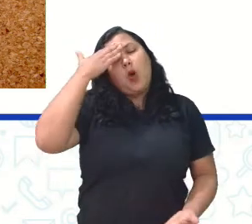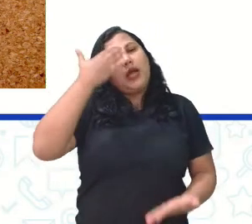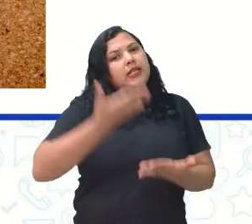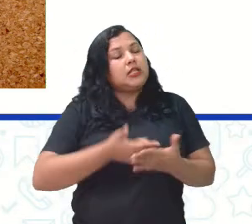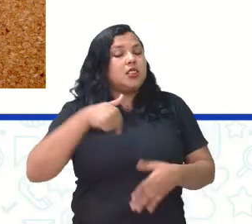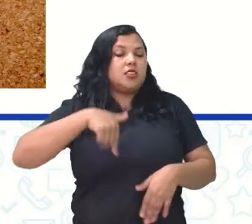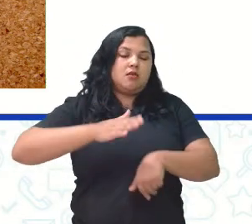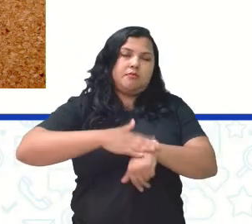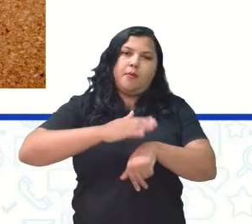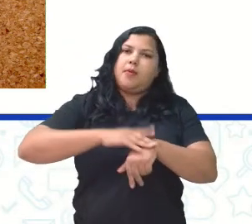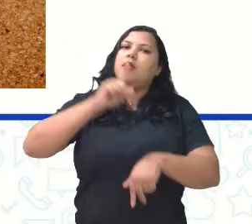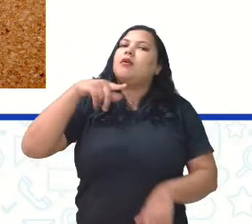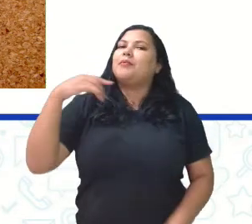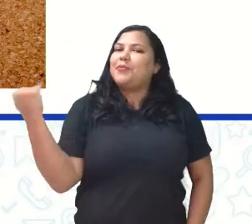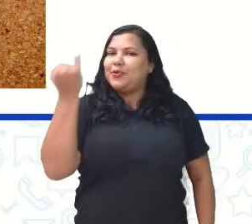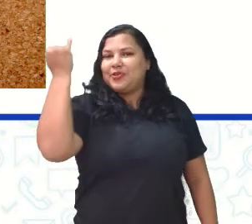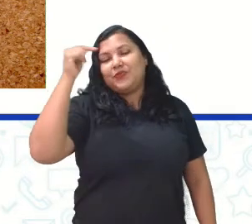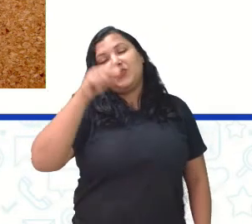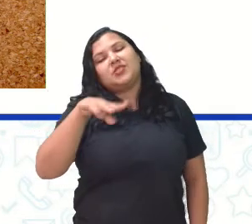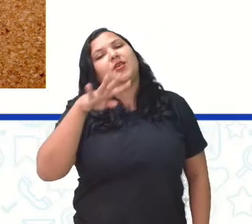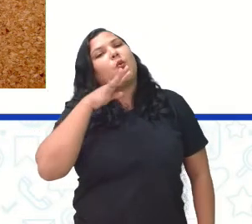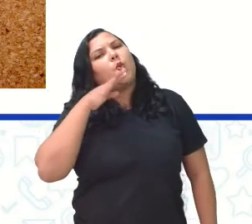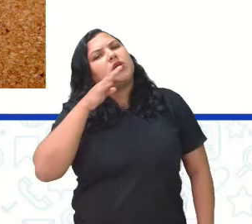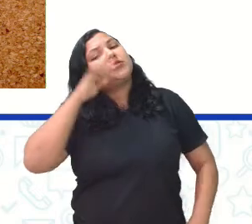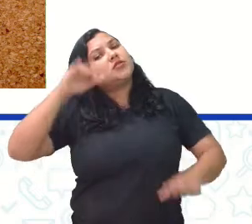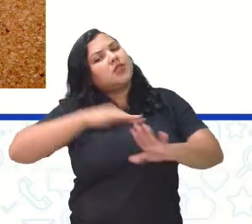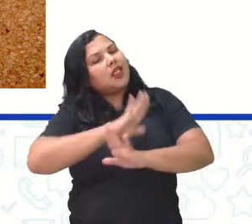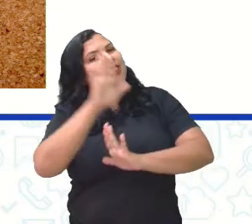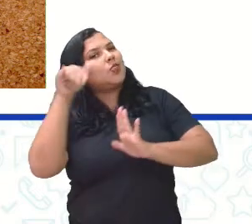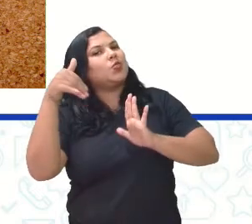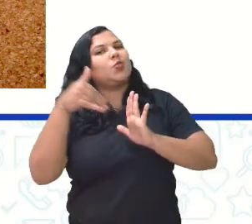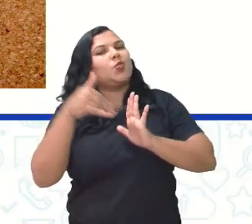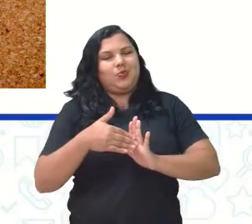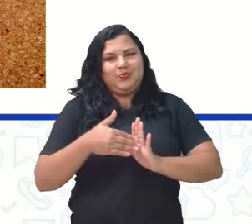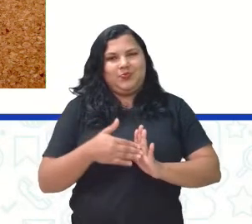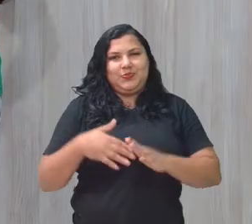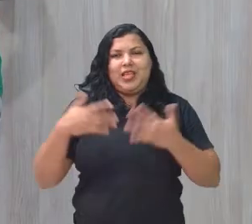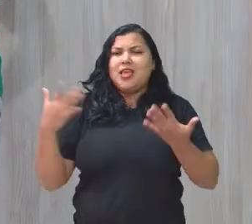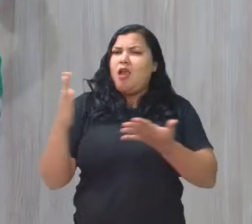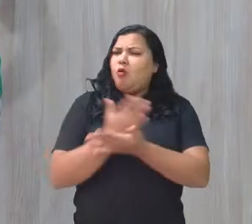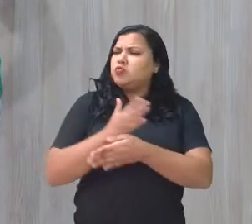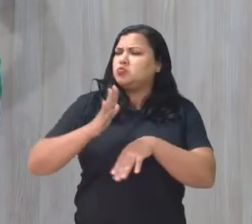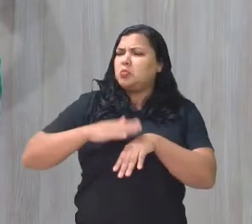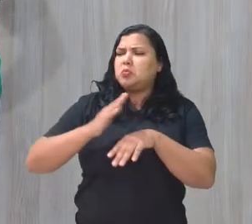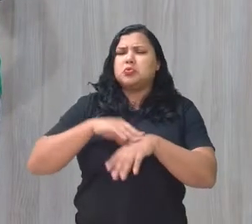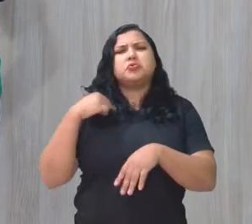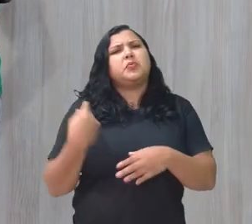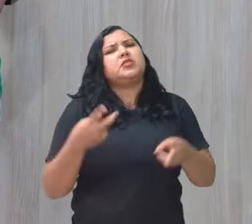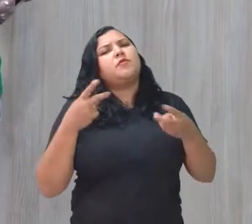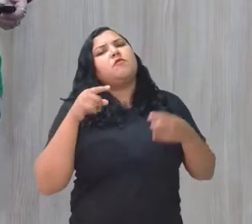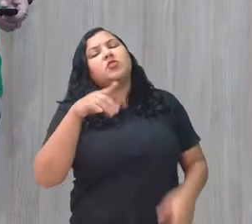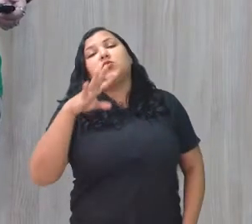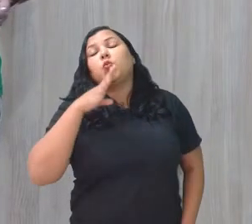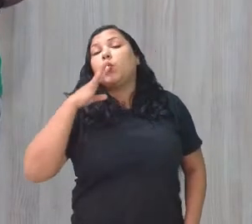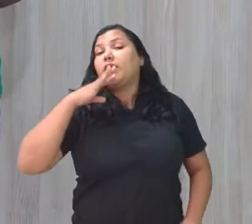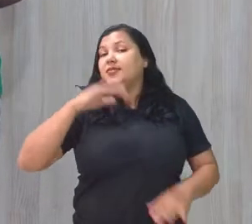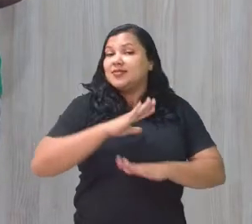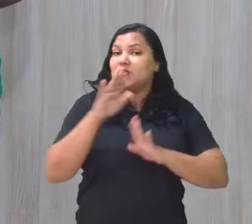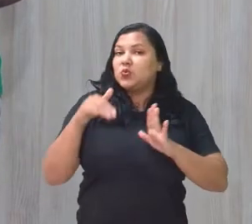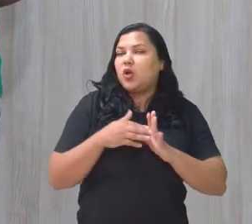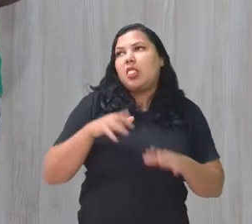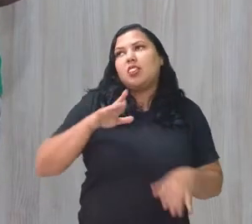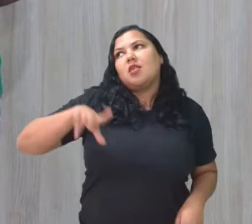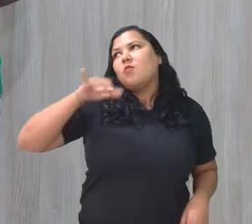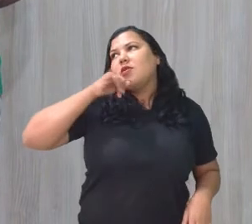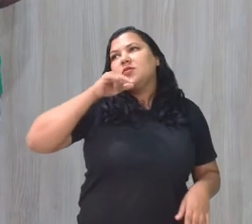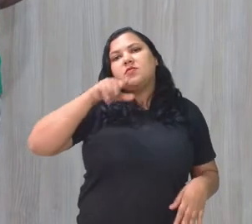nesse momento é importante você conhecer todas e muitas vezes a gente vê que você conhecendo todas, não é que